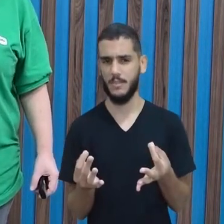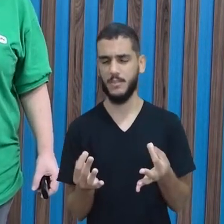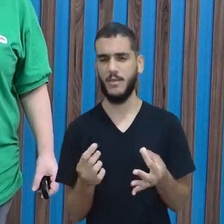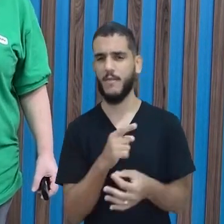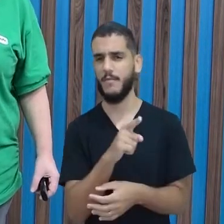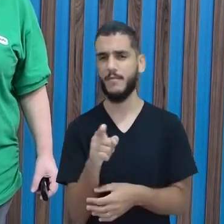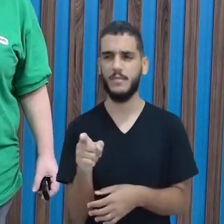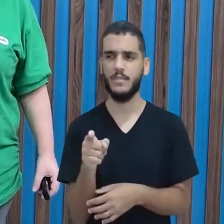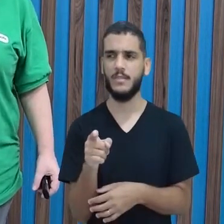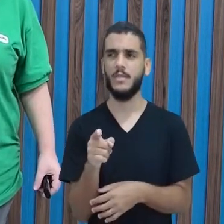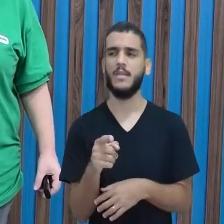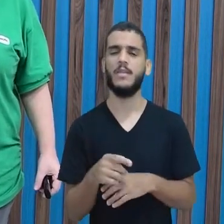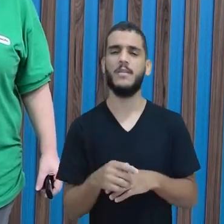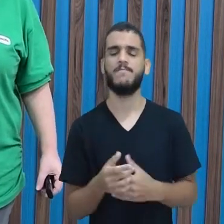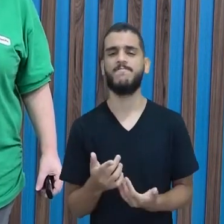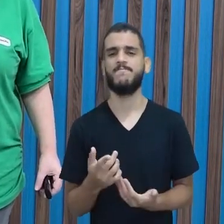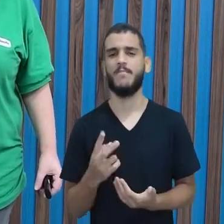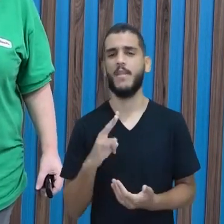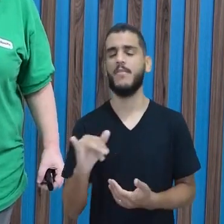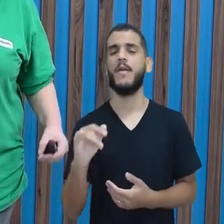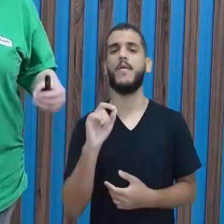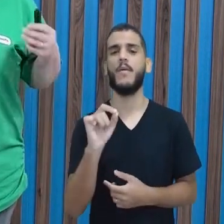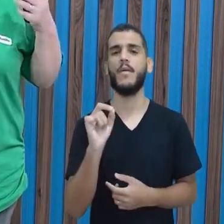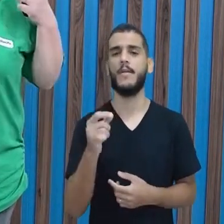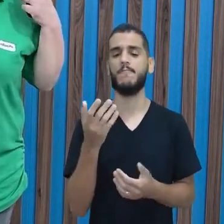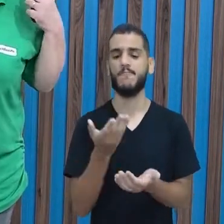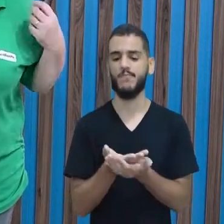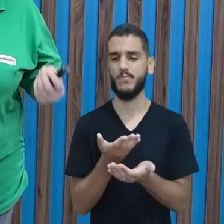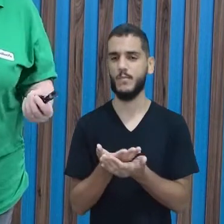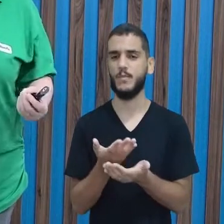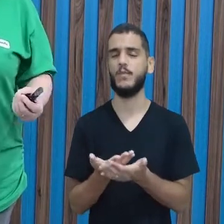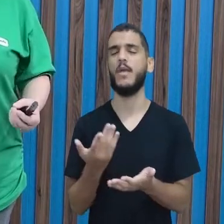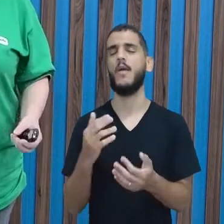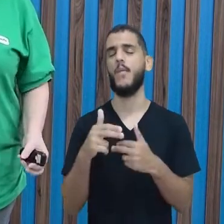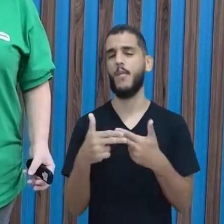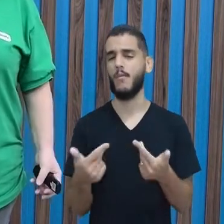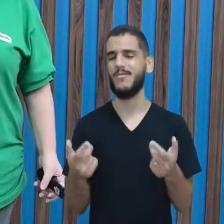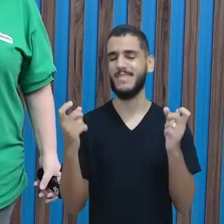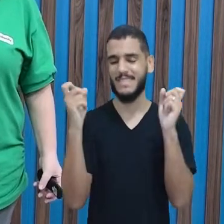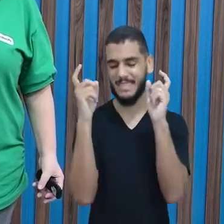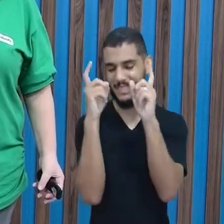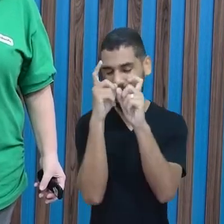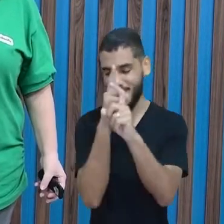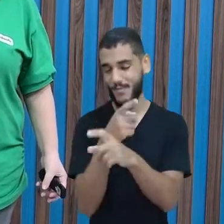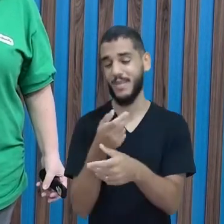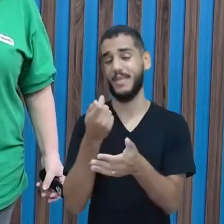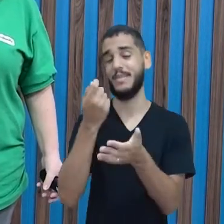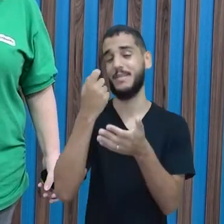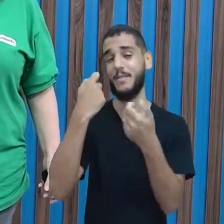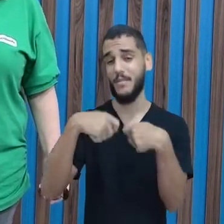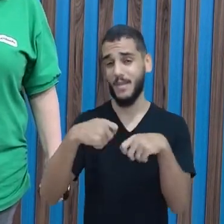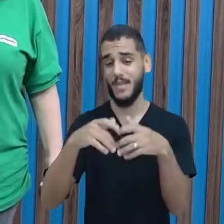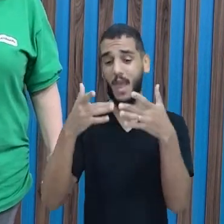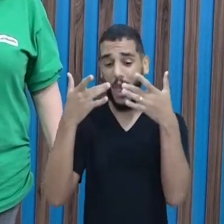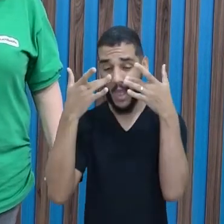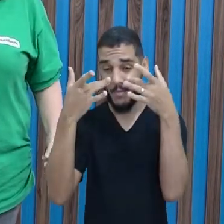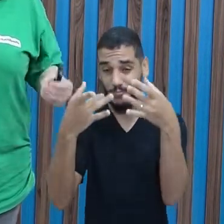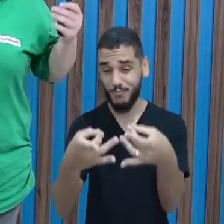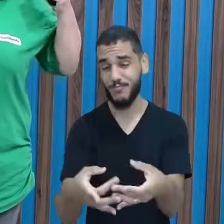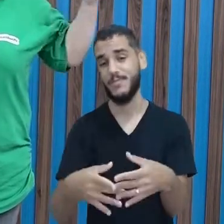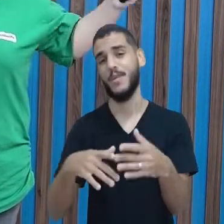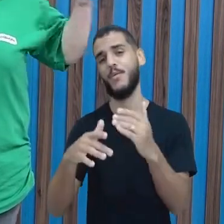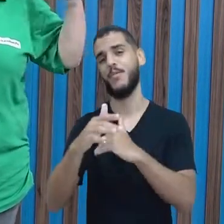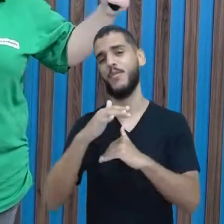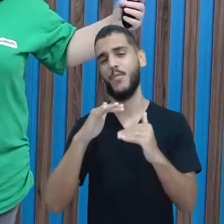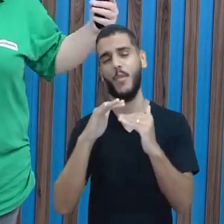quando vocês vão trabalhar problemas mais complexos, quando vocês vão ver outros